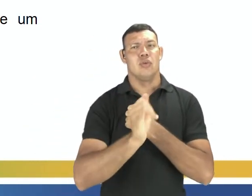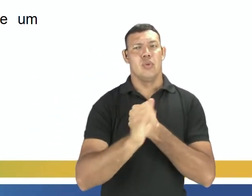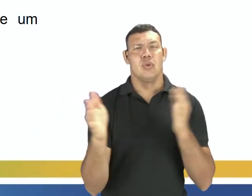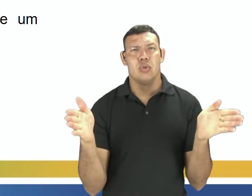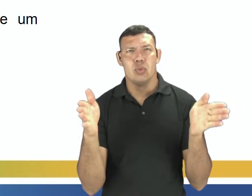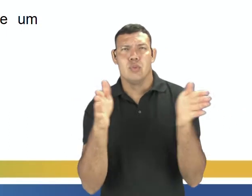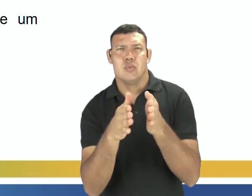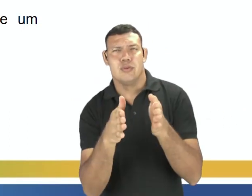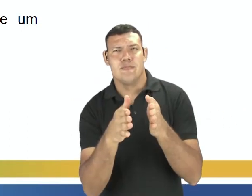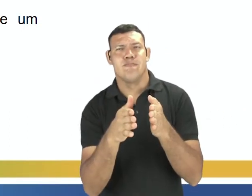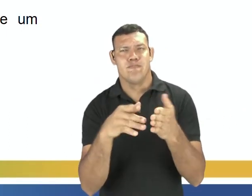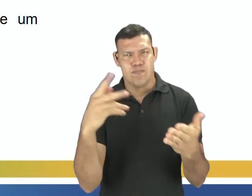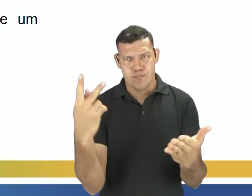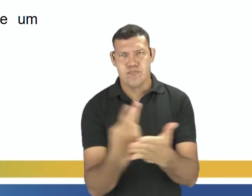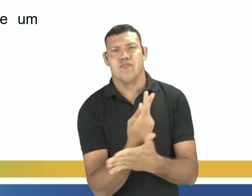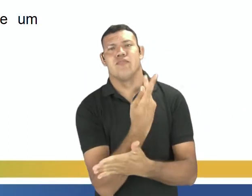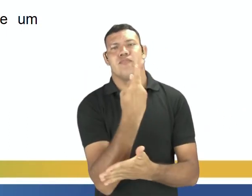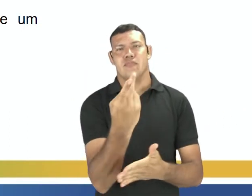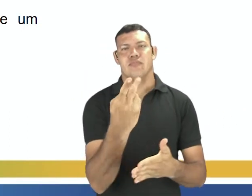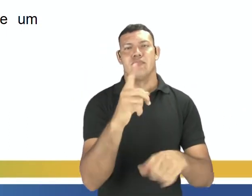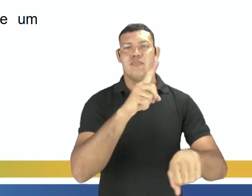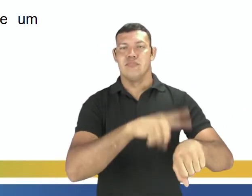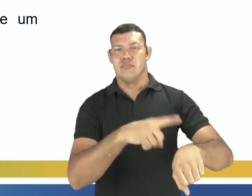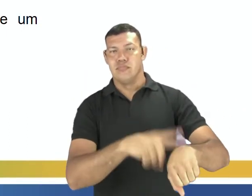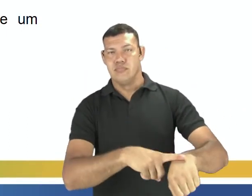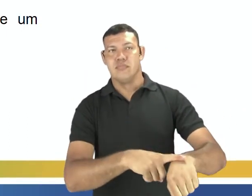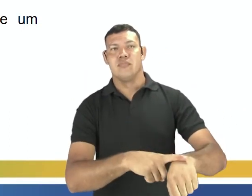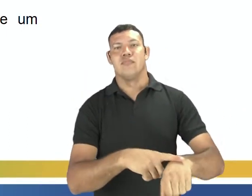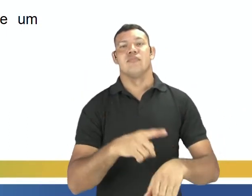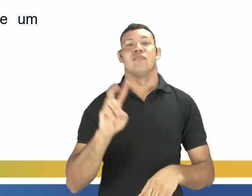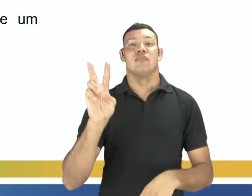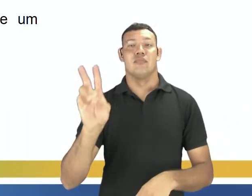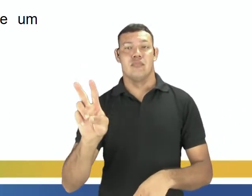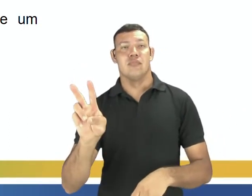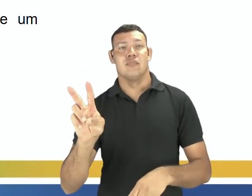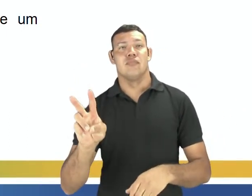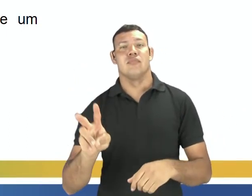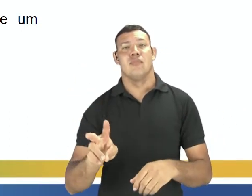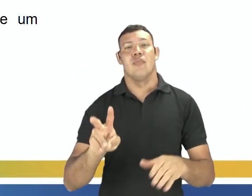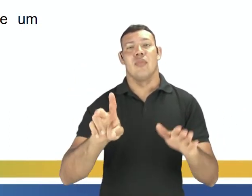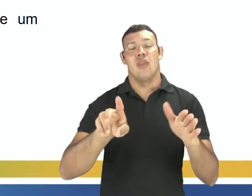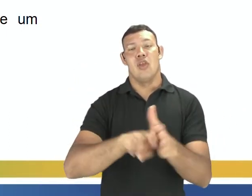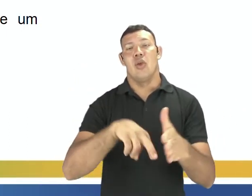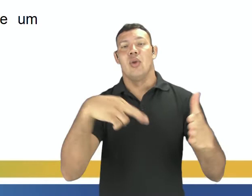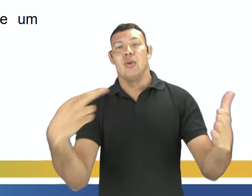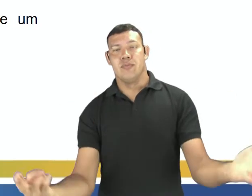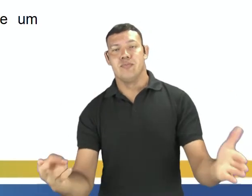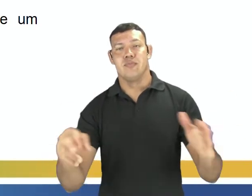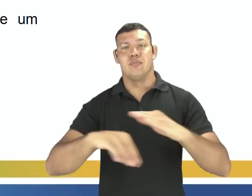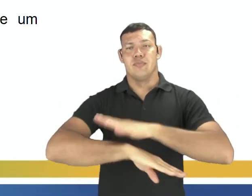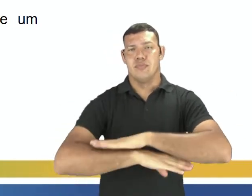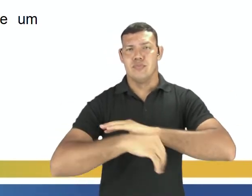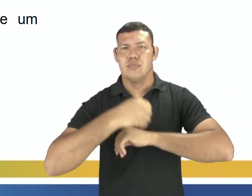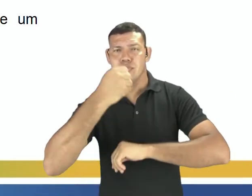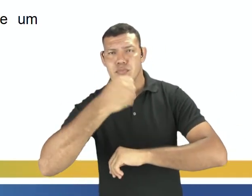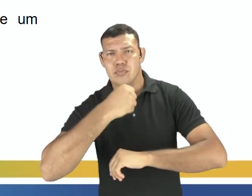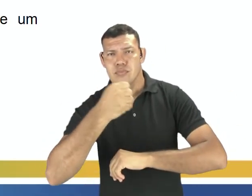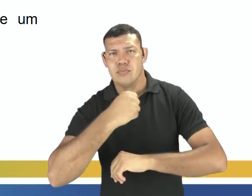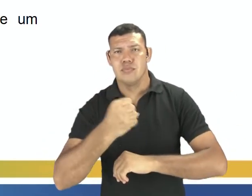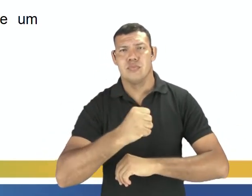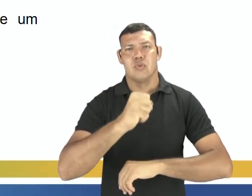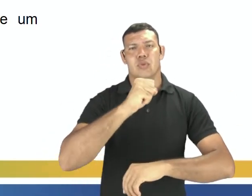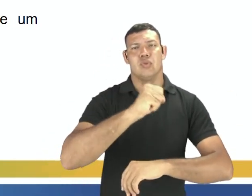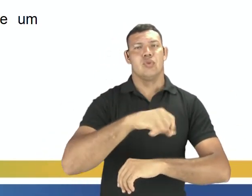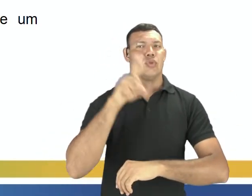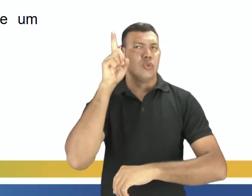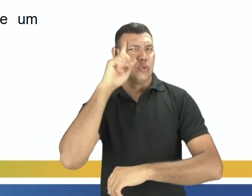brevidade, narra fatos históricos em ordem cronológica. 2. Publicado em jornal ou revista, destina-se à leitura diária ou